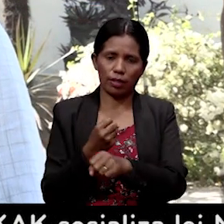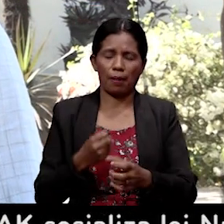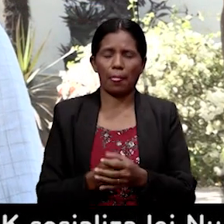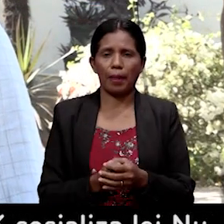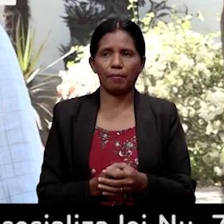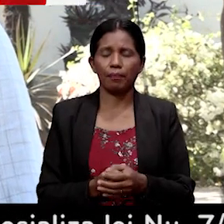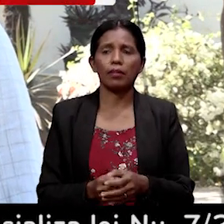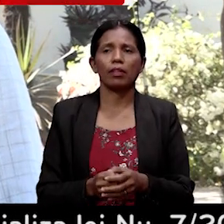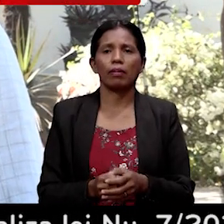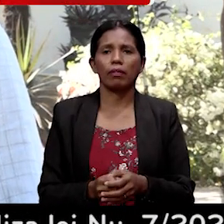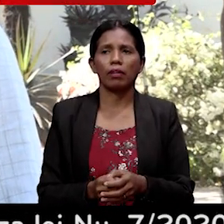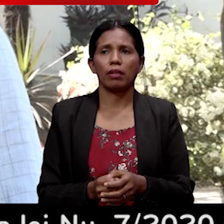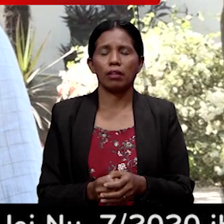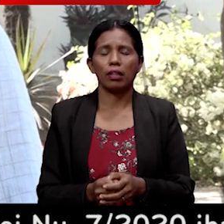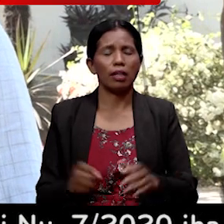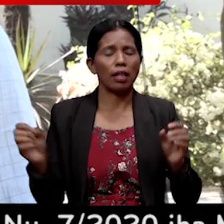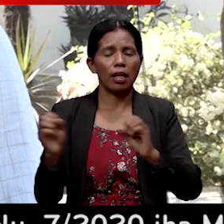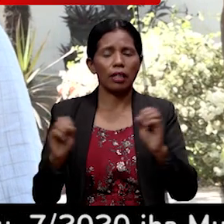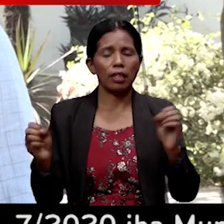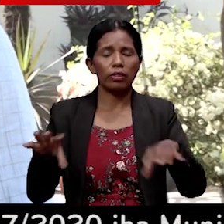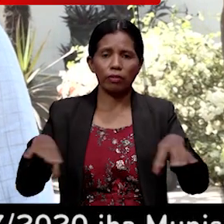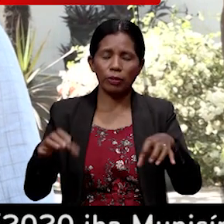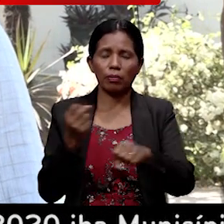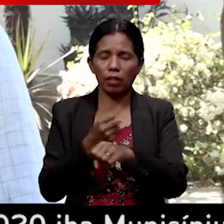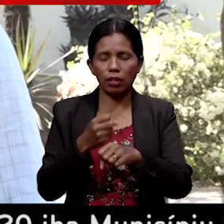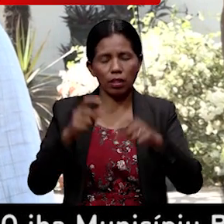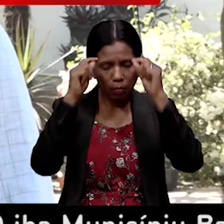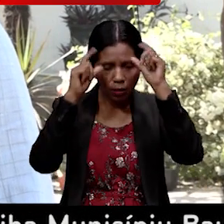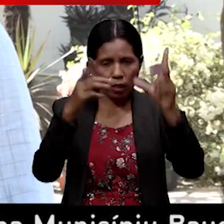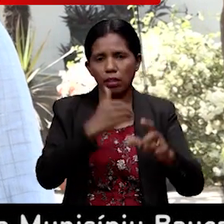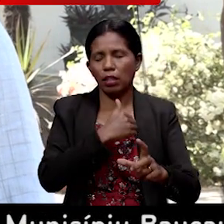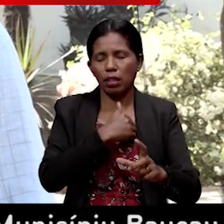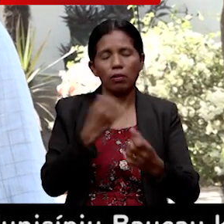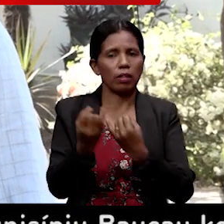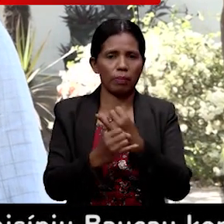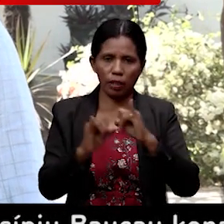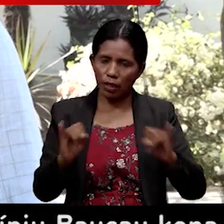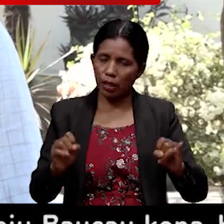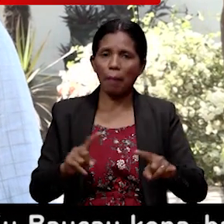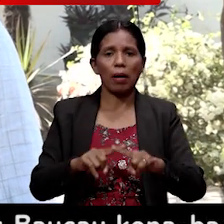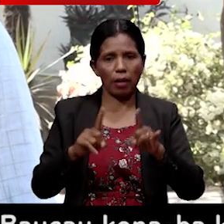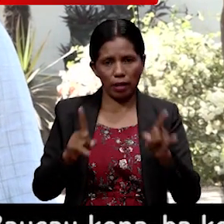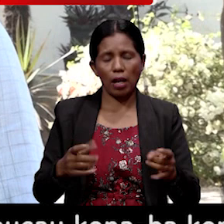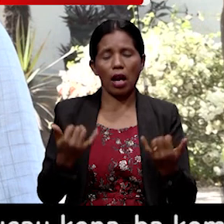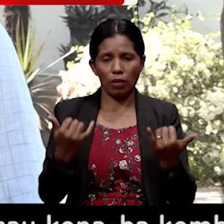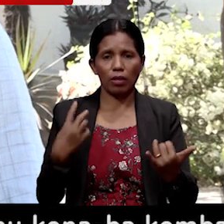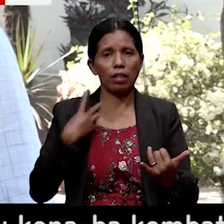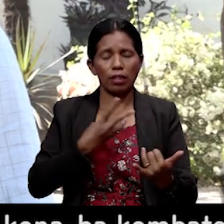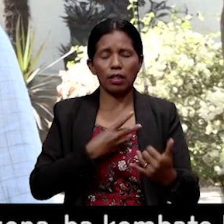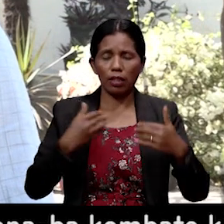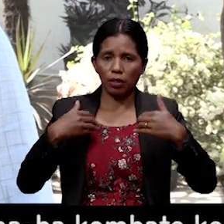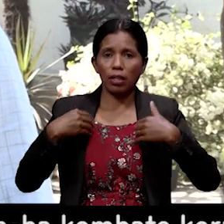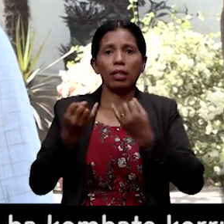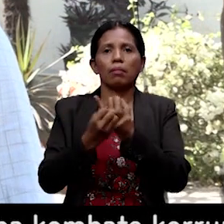Sem papel da Ne, Timor-Leste se la ukunan. Mai be, agora uma hira ita ihona fase ukunan.